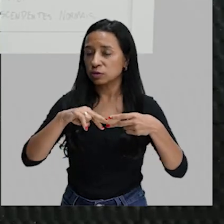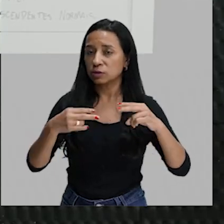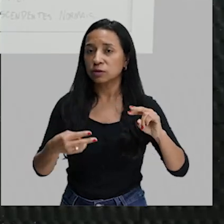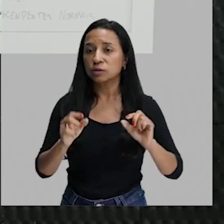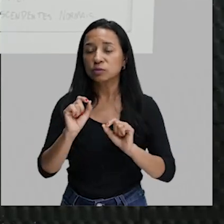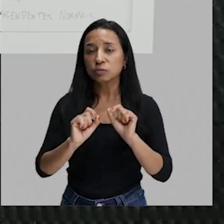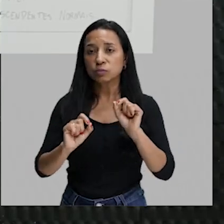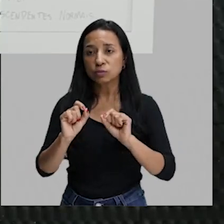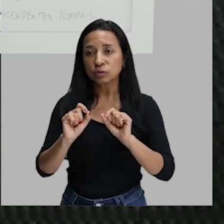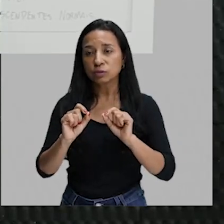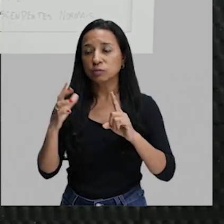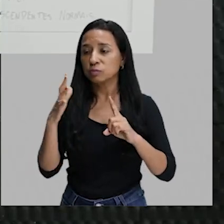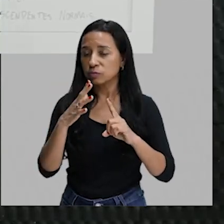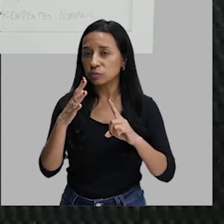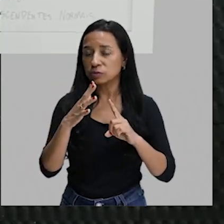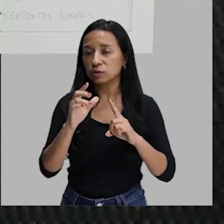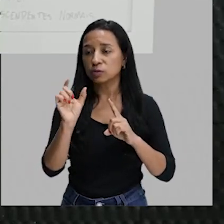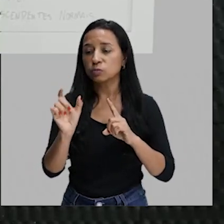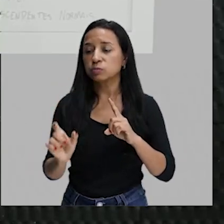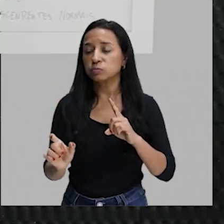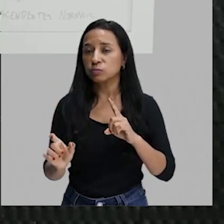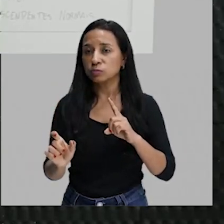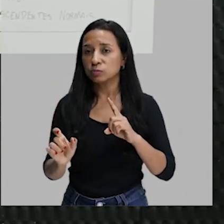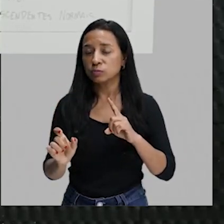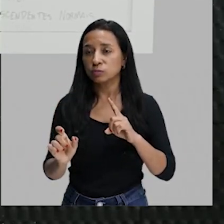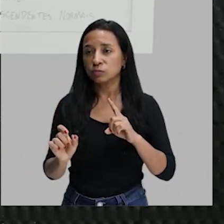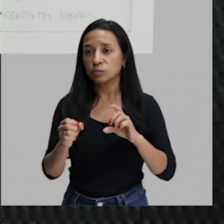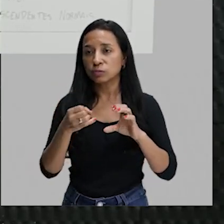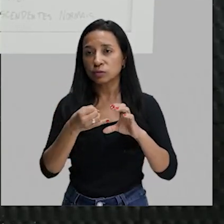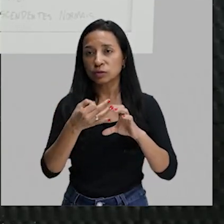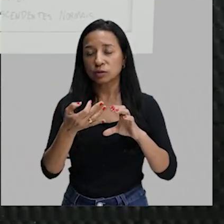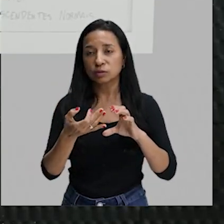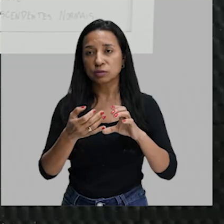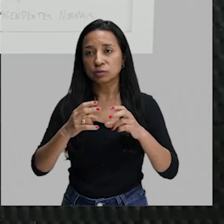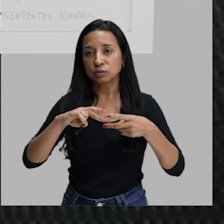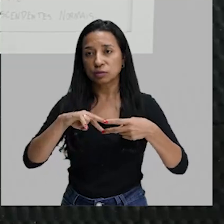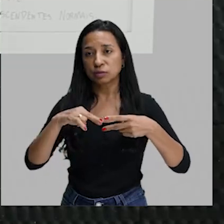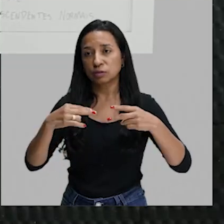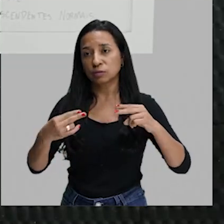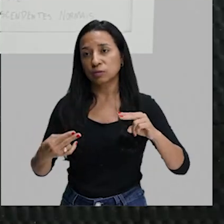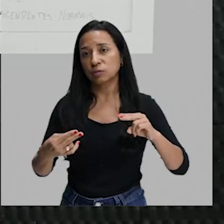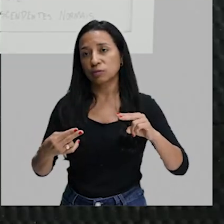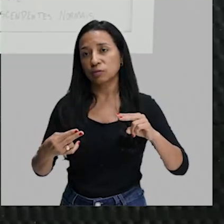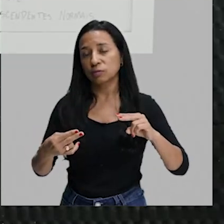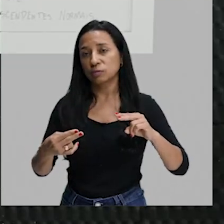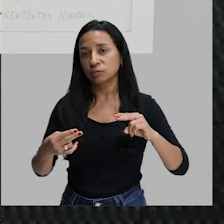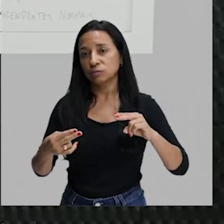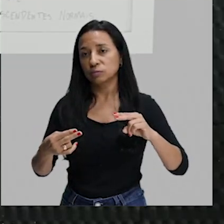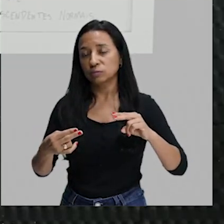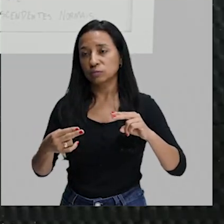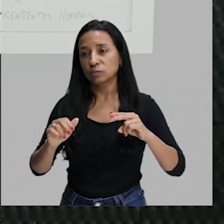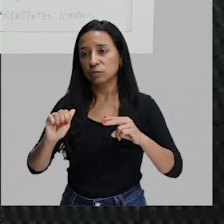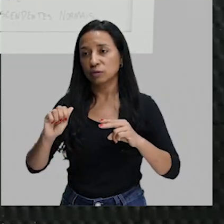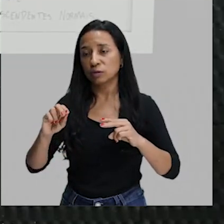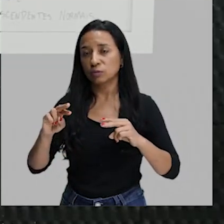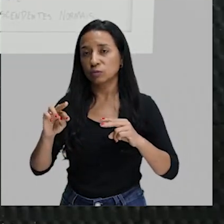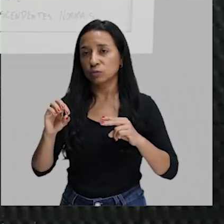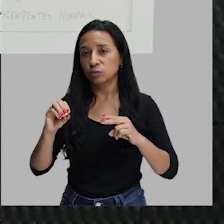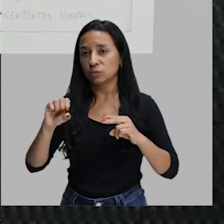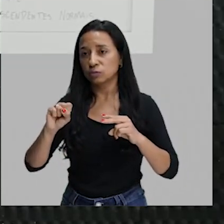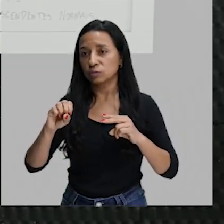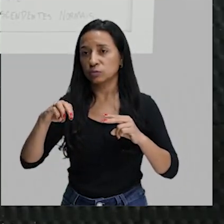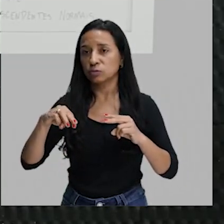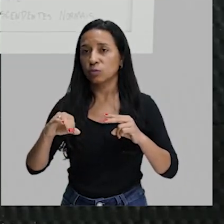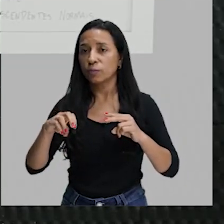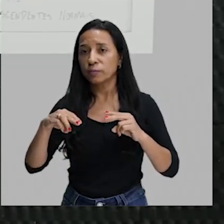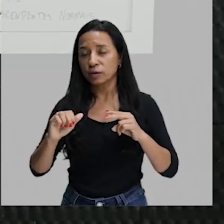dos indivíduos afetados é uma característica genética autossômica ou característica genética sexual?